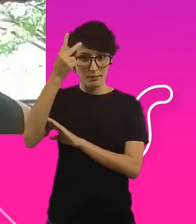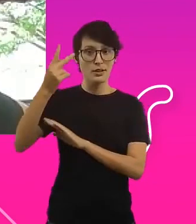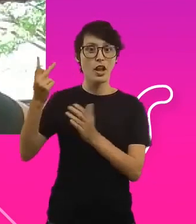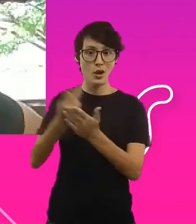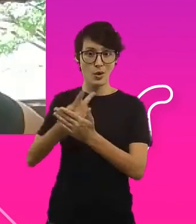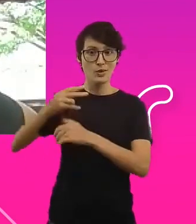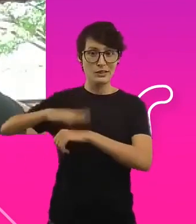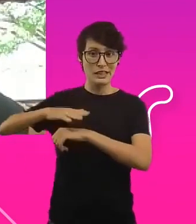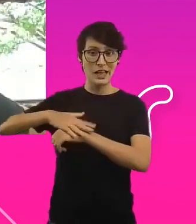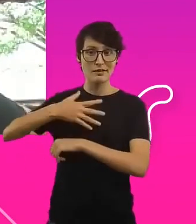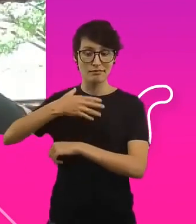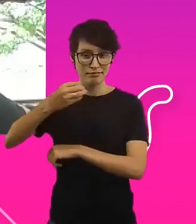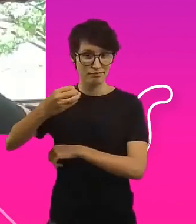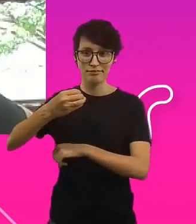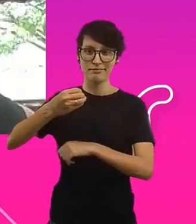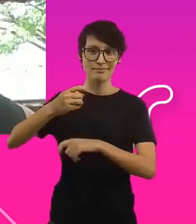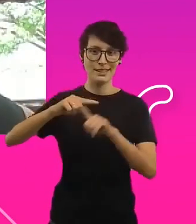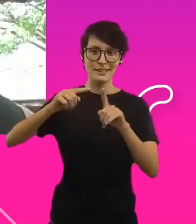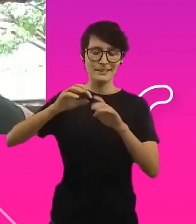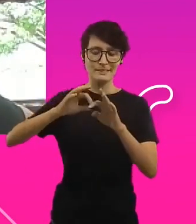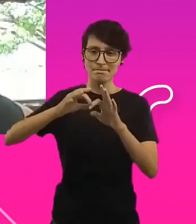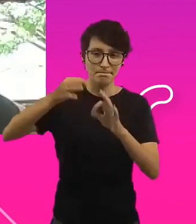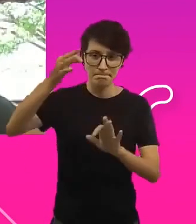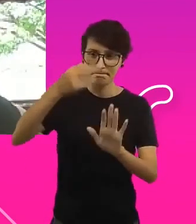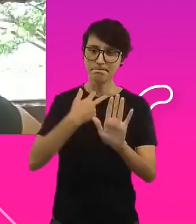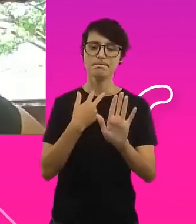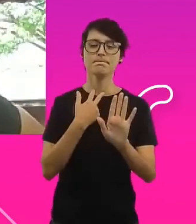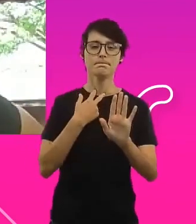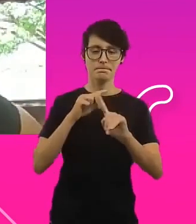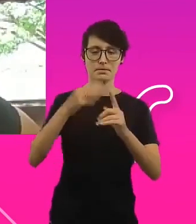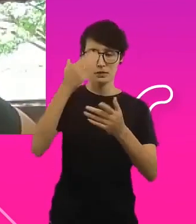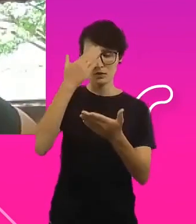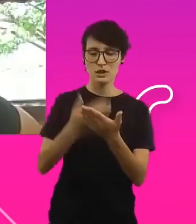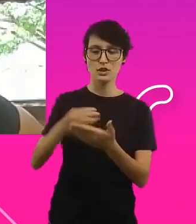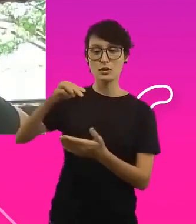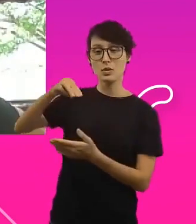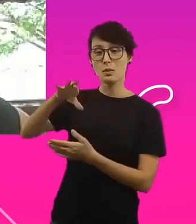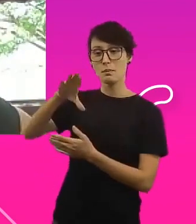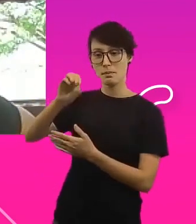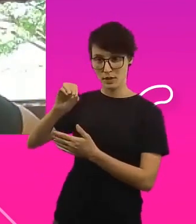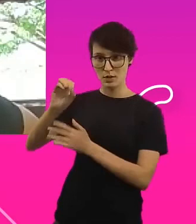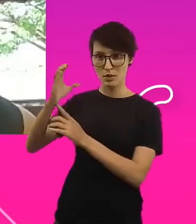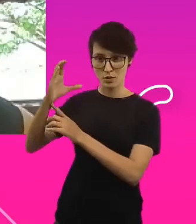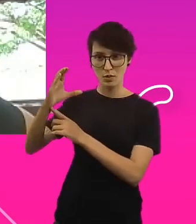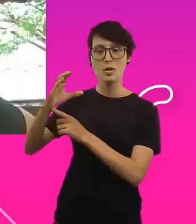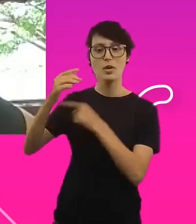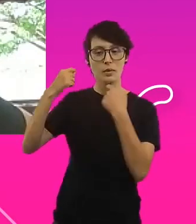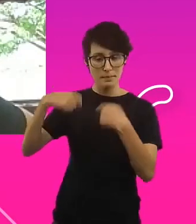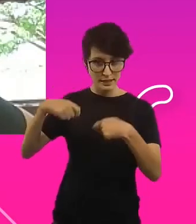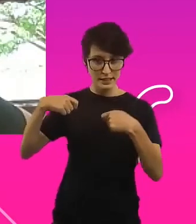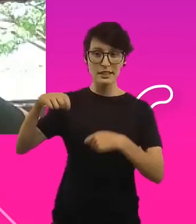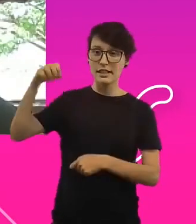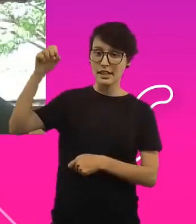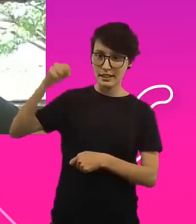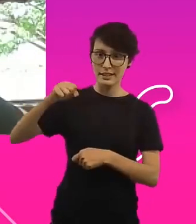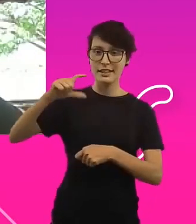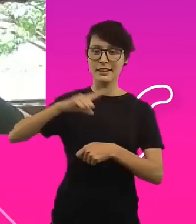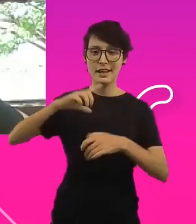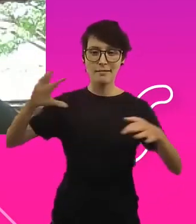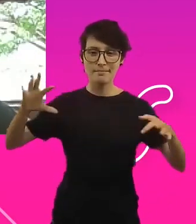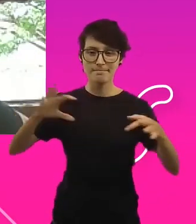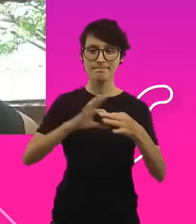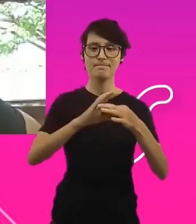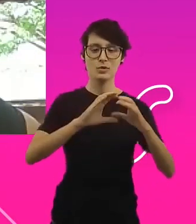abordar em 2 minutos, mas realmente acredito que o microcrédito ele tem que estar, sim, muito alinhado com uma questão de